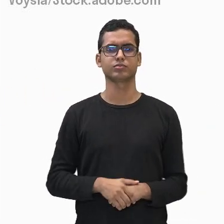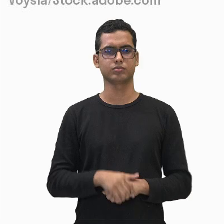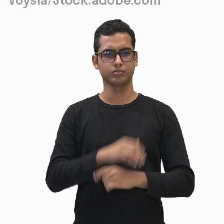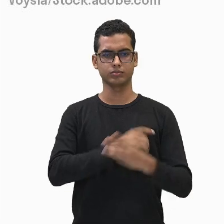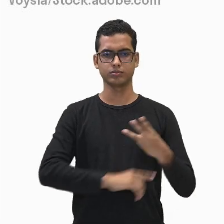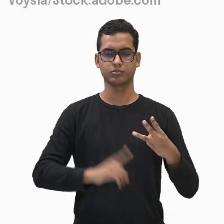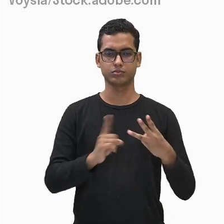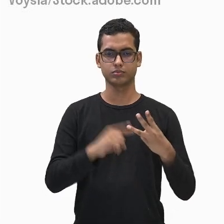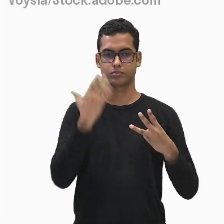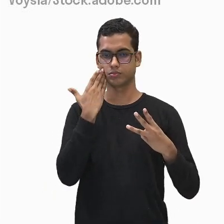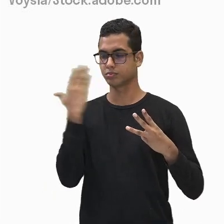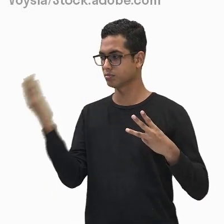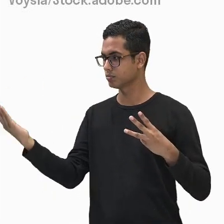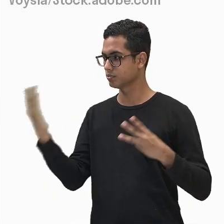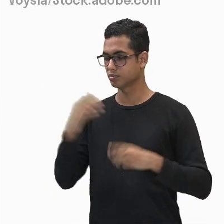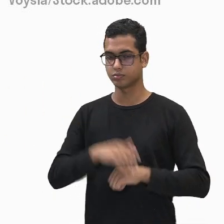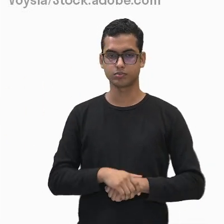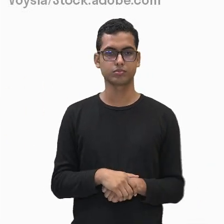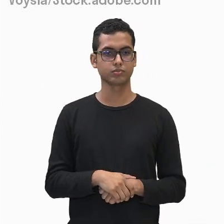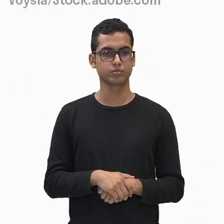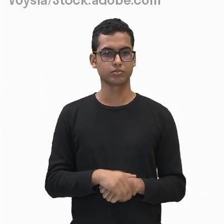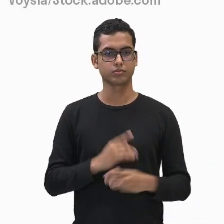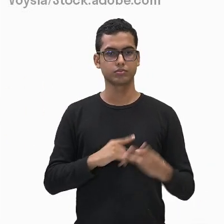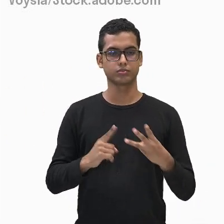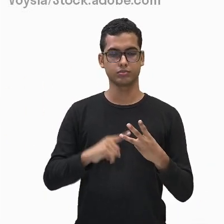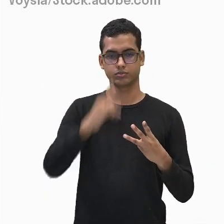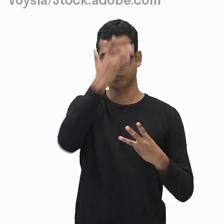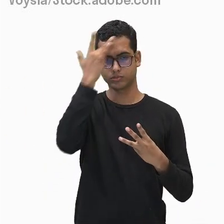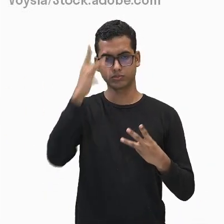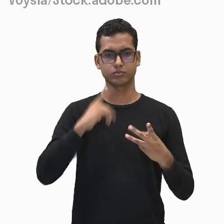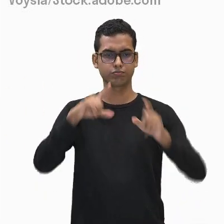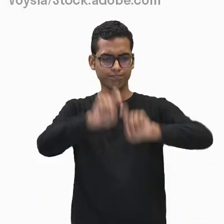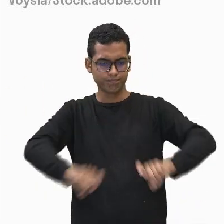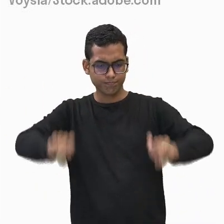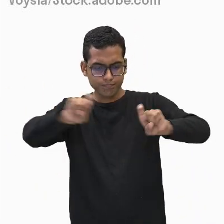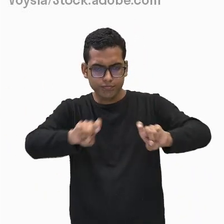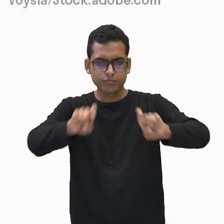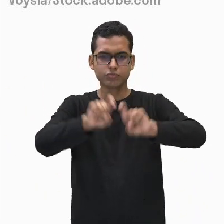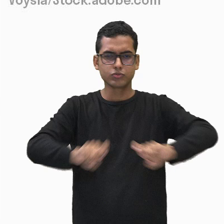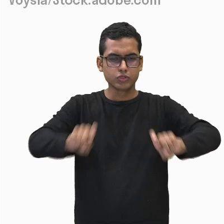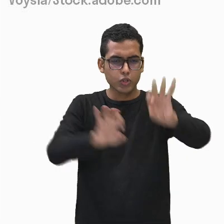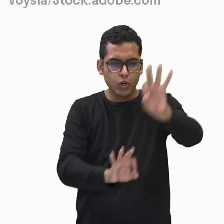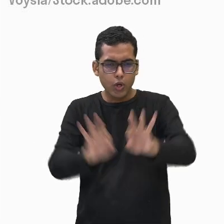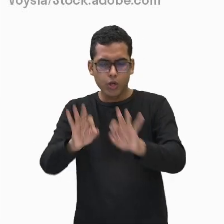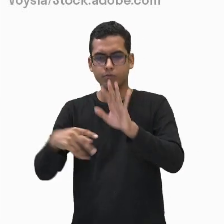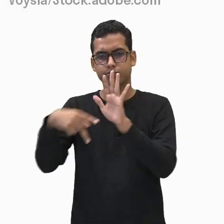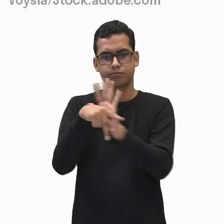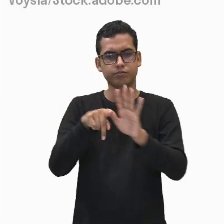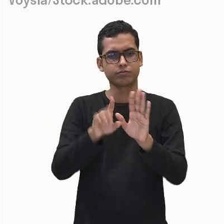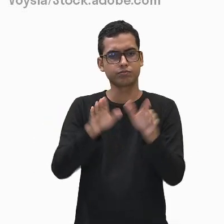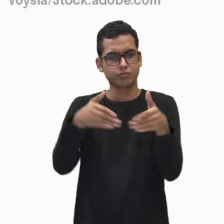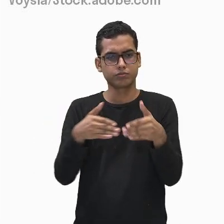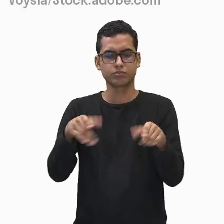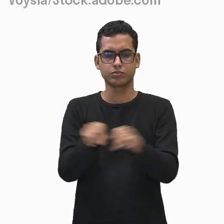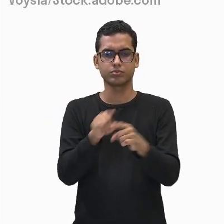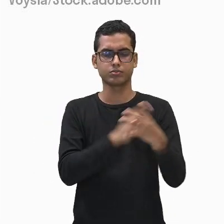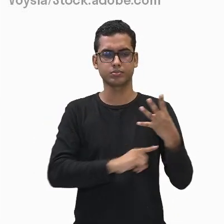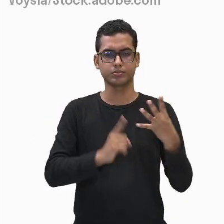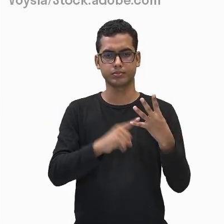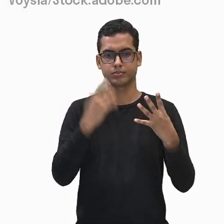de ordenadores, que é o instalador de computadores. Ele é especialista em